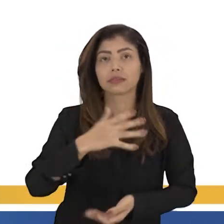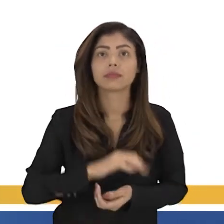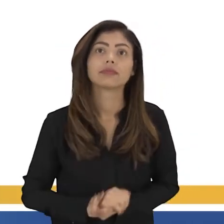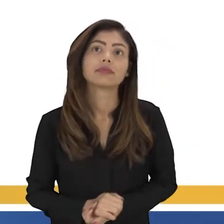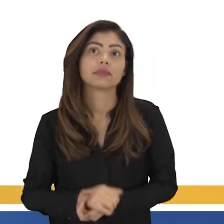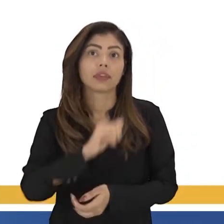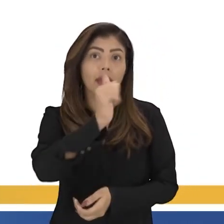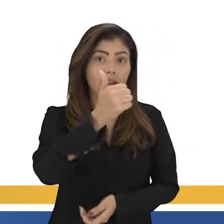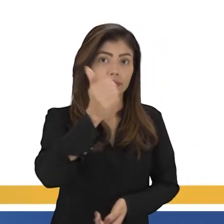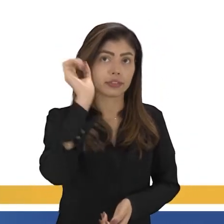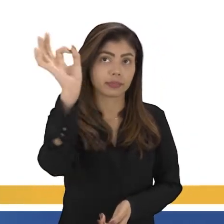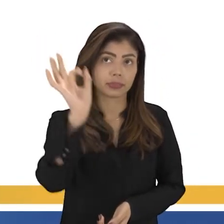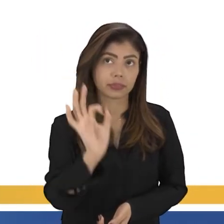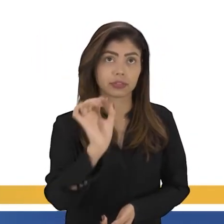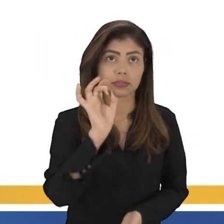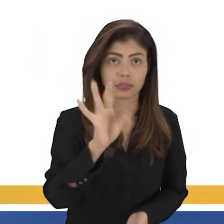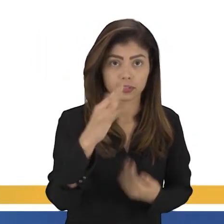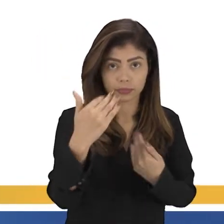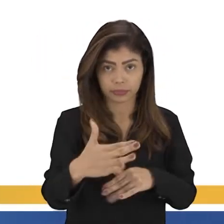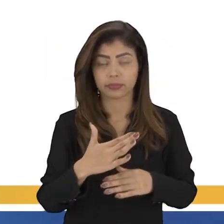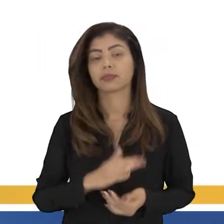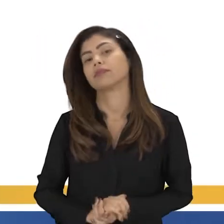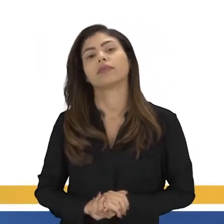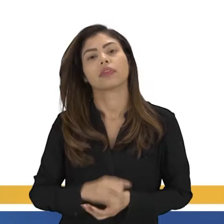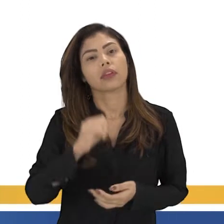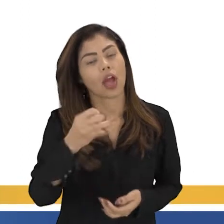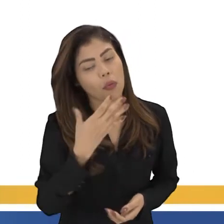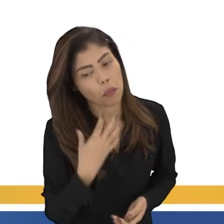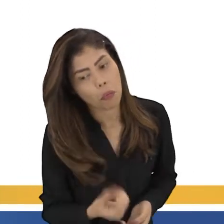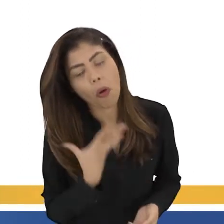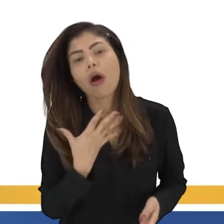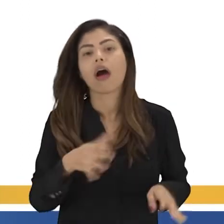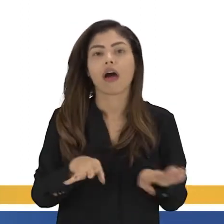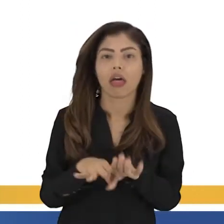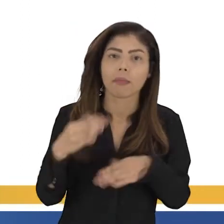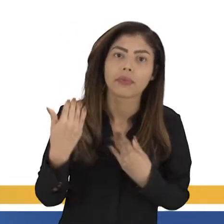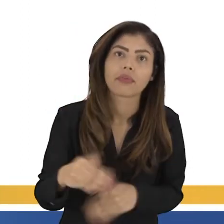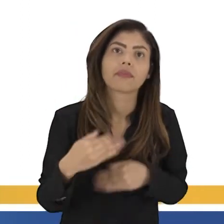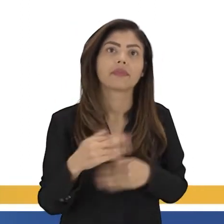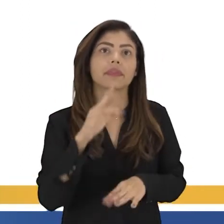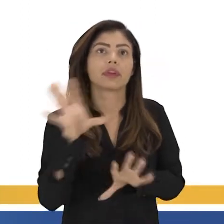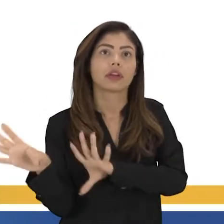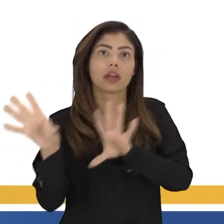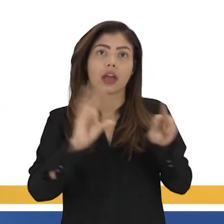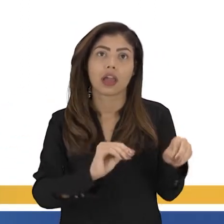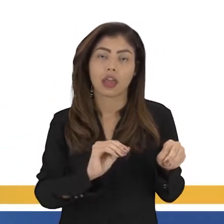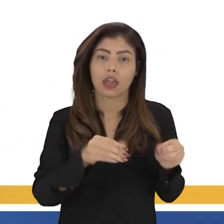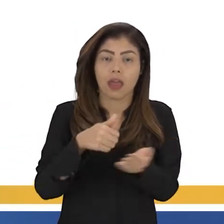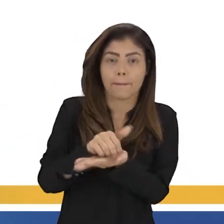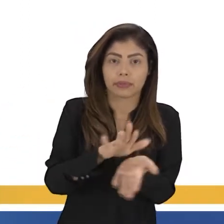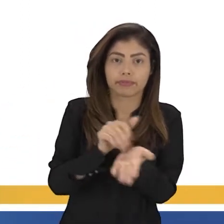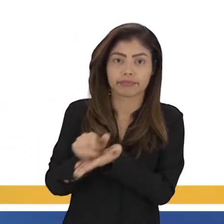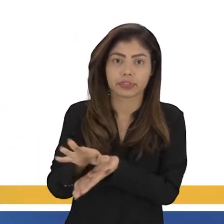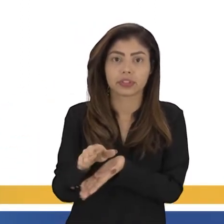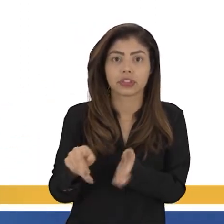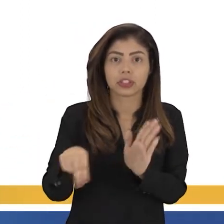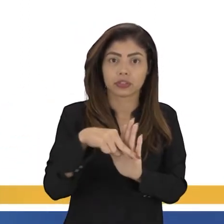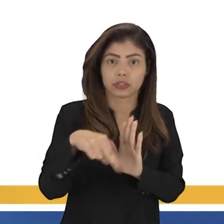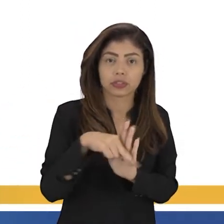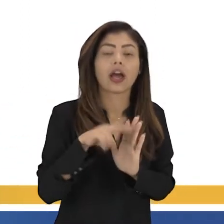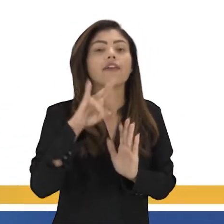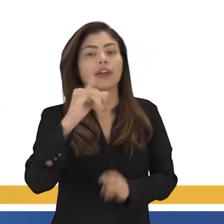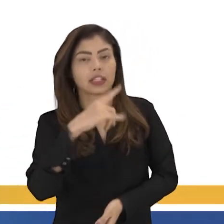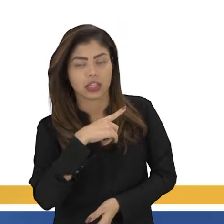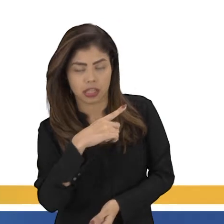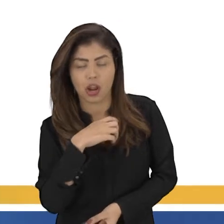seja, 11% da prova. Se o estudante for bem nessa prova, além dele não desperdiçar a pontuação, ele tem chance